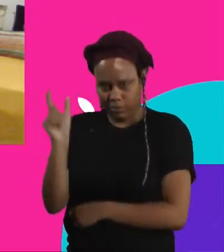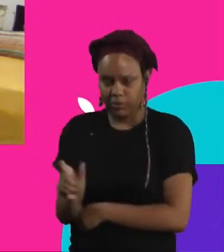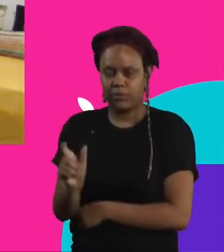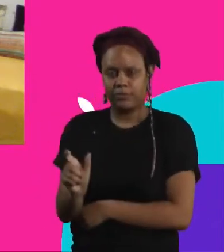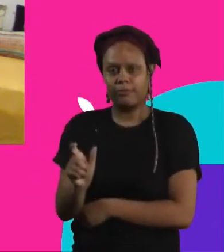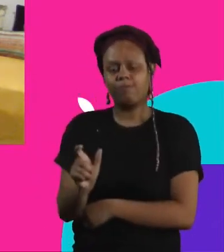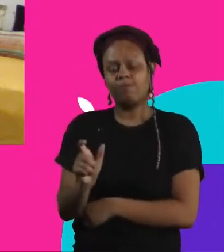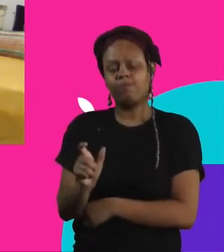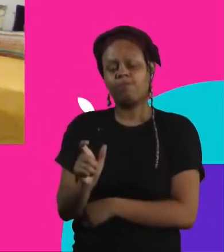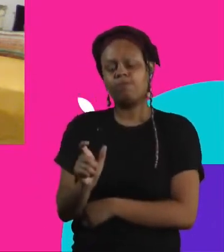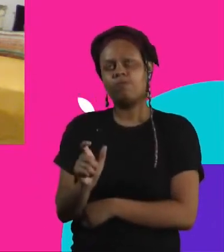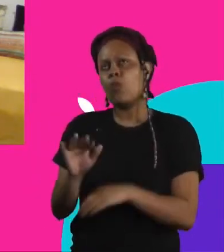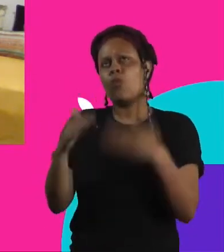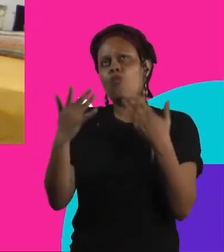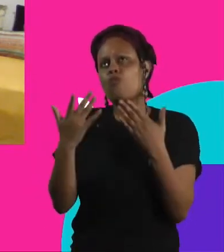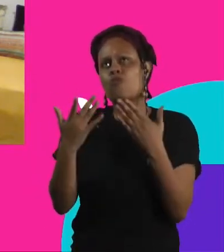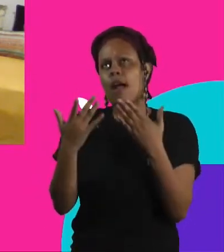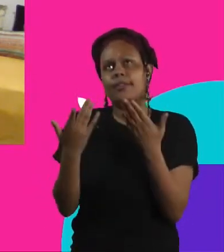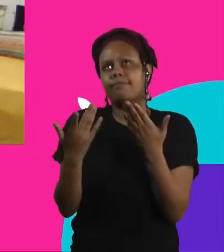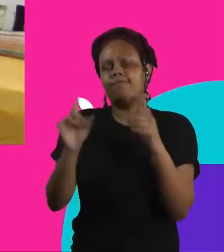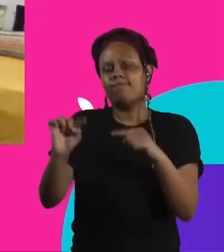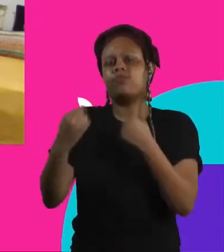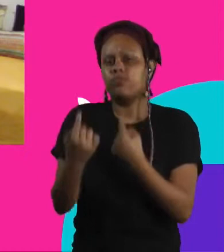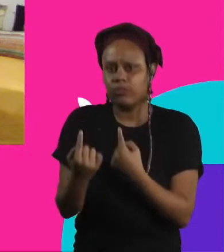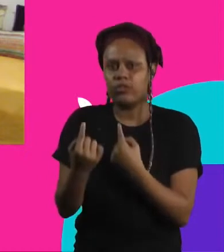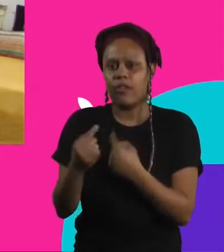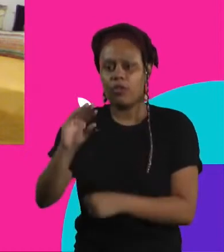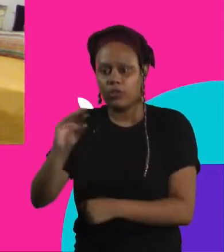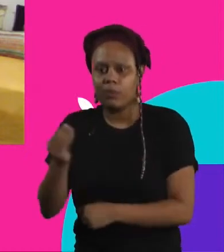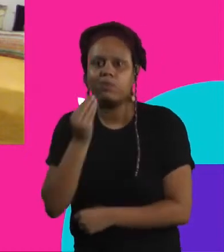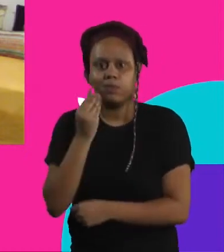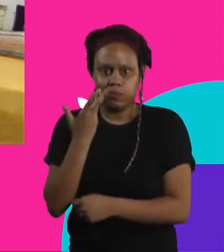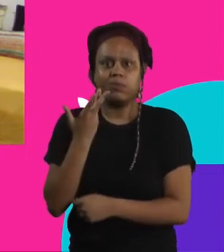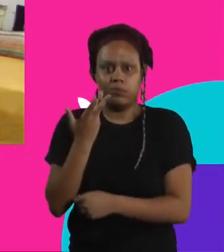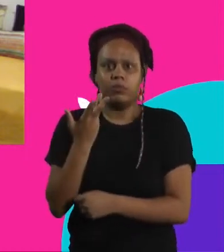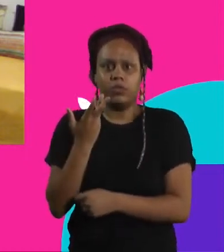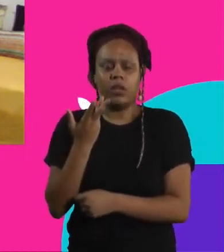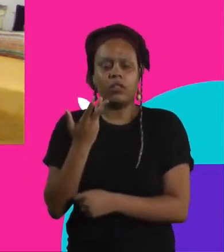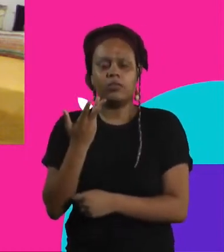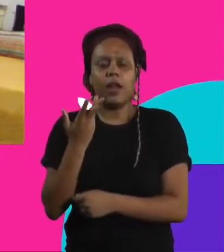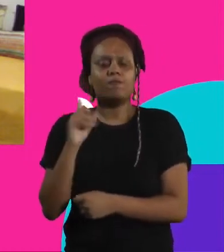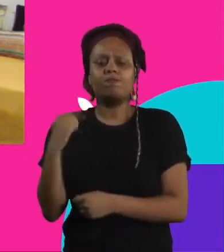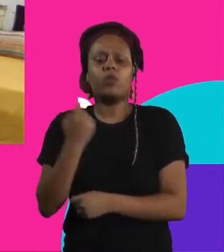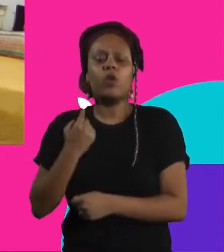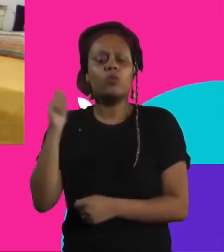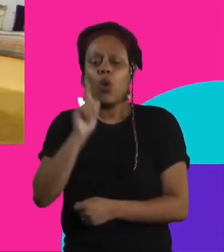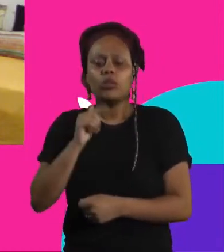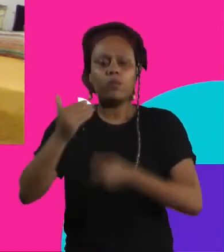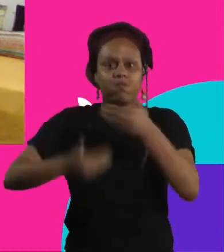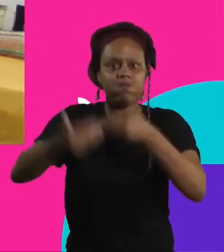tem principais desafios de empregabilidade e as oportunidades para a gente acelerar esse processo de inclusão nas